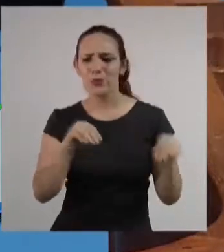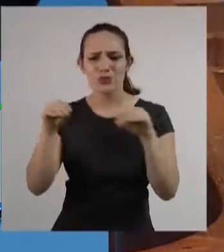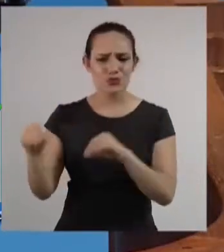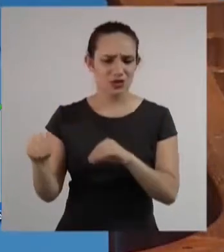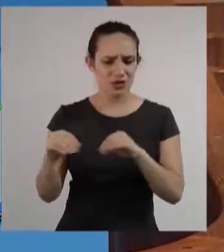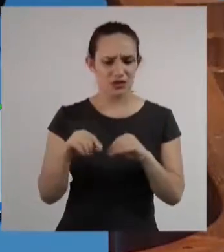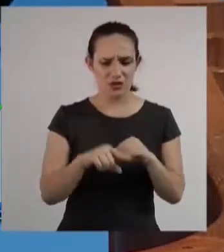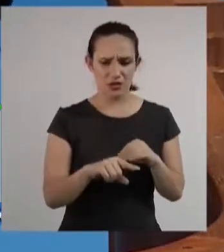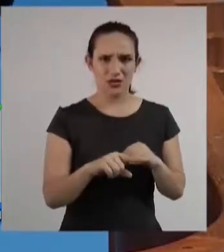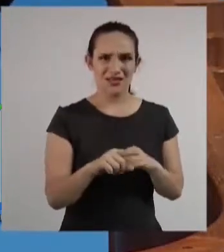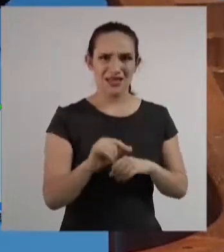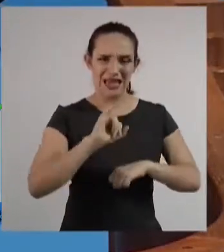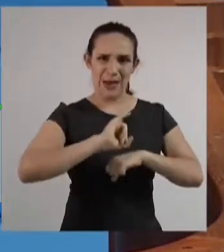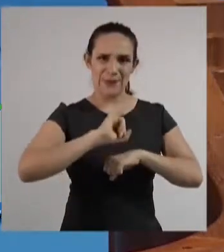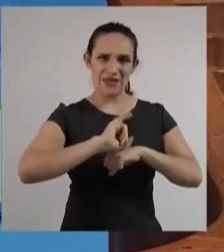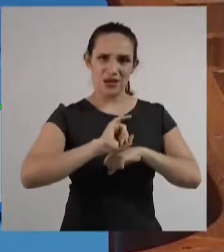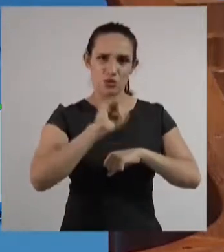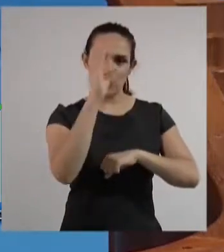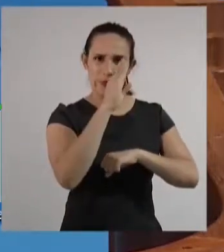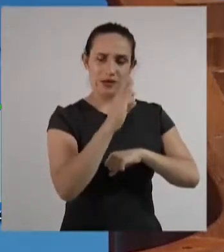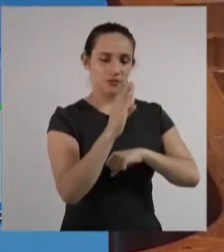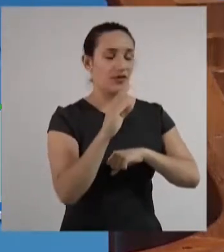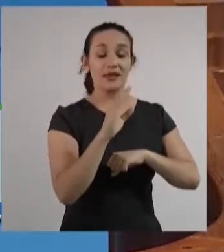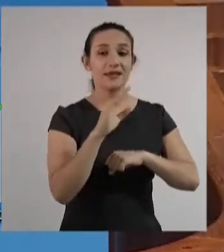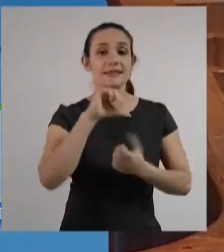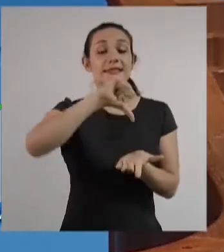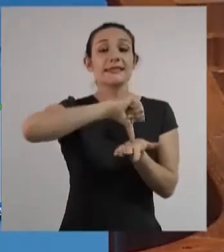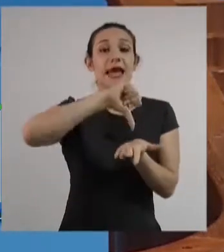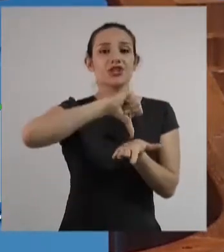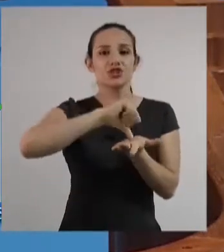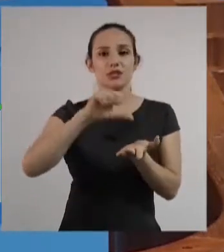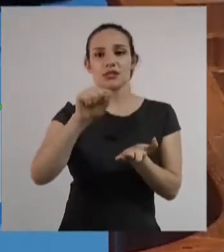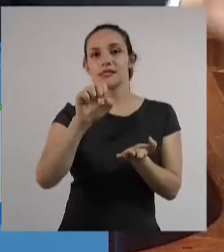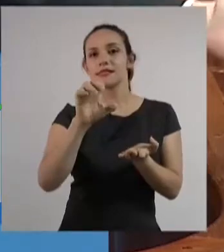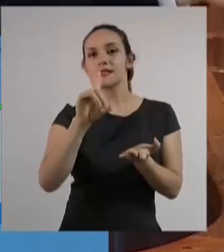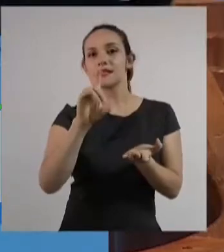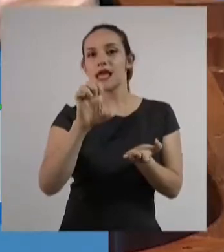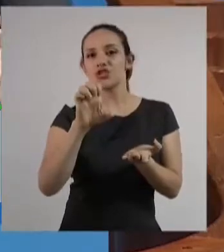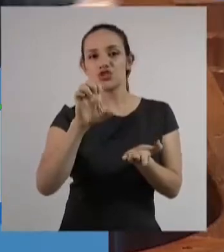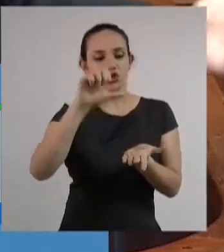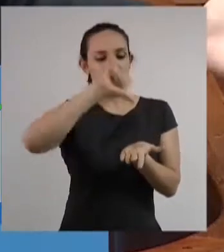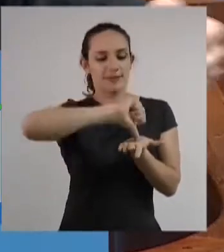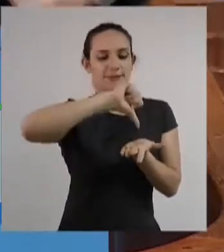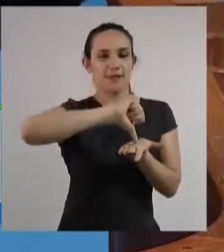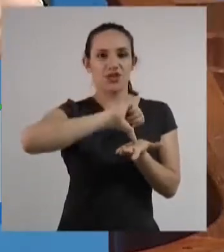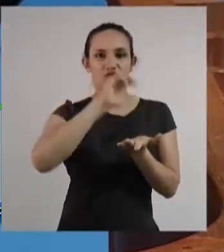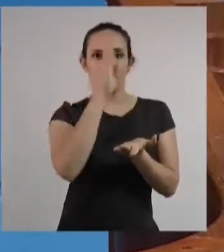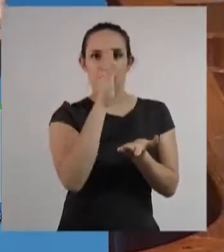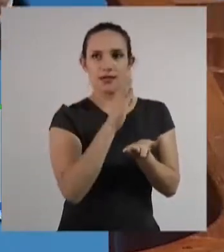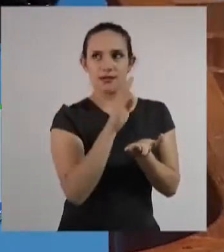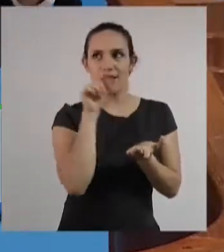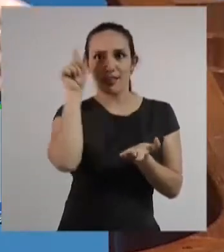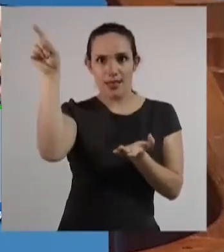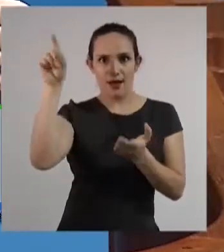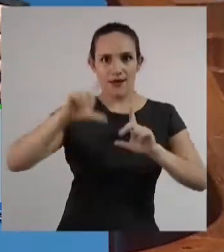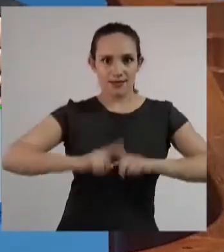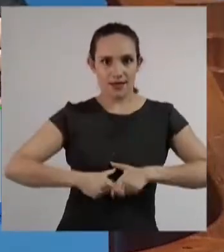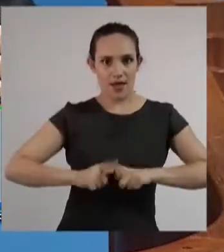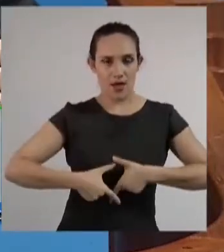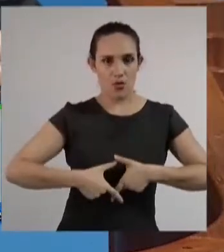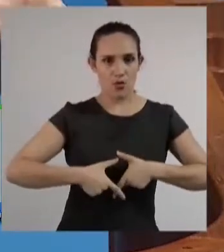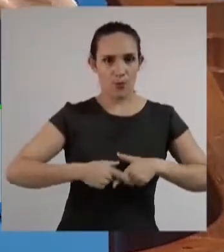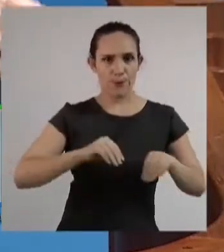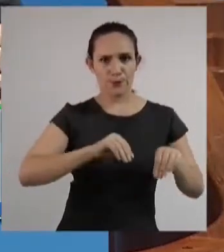de transferir a embaixada do Brasil em Israel de Tel Aviv para Jerusalém? No que isso